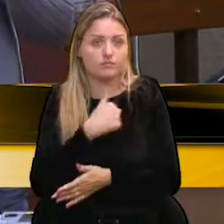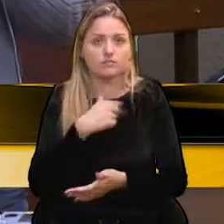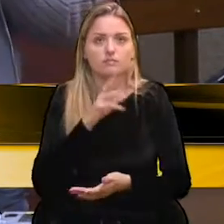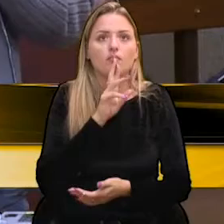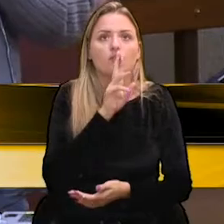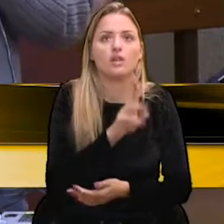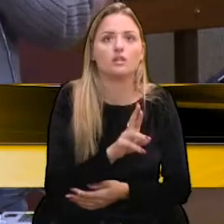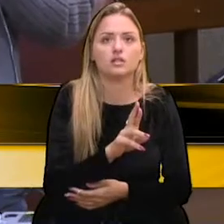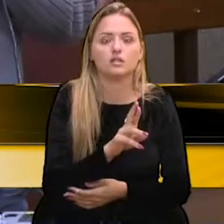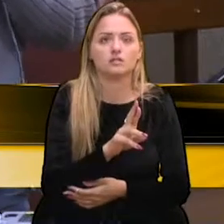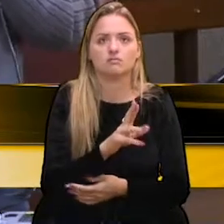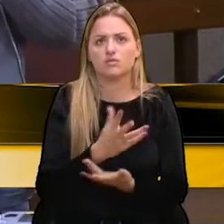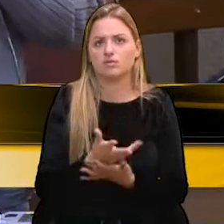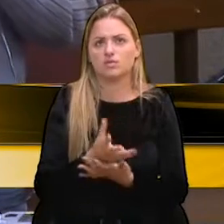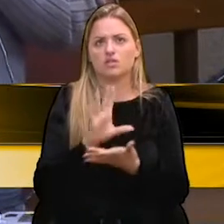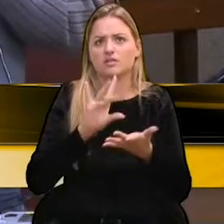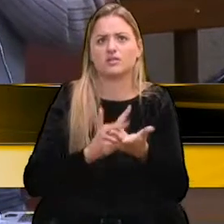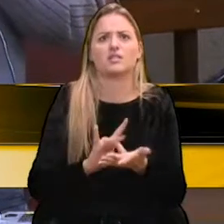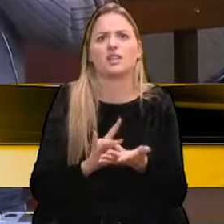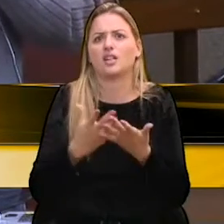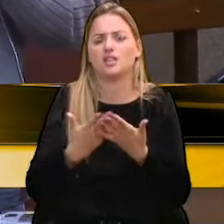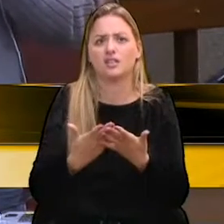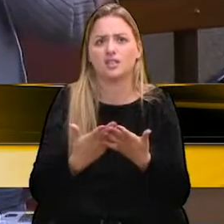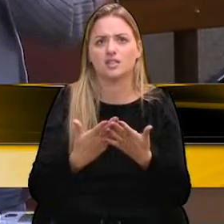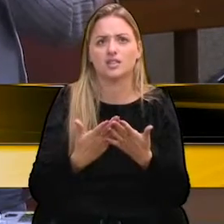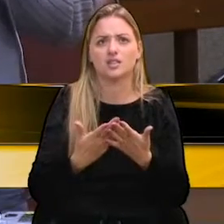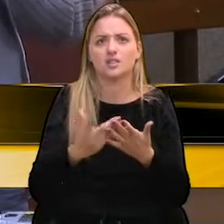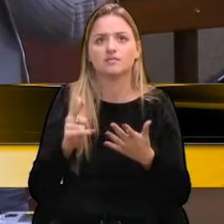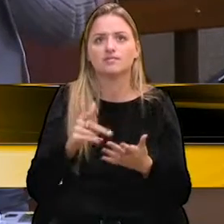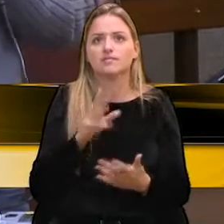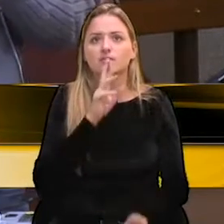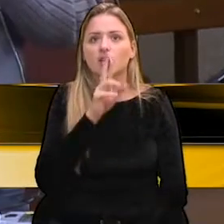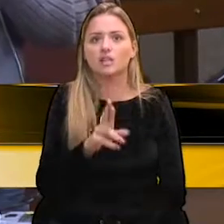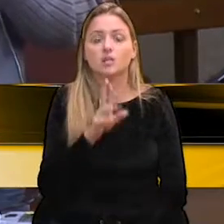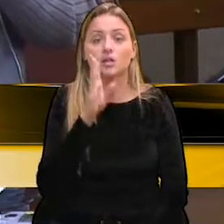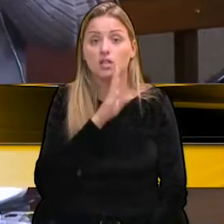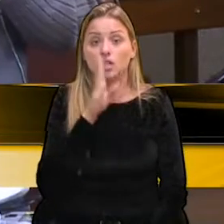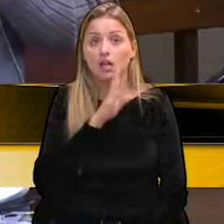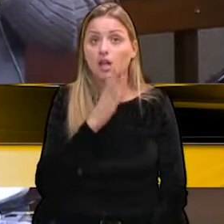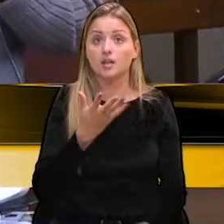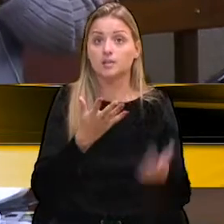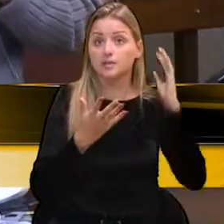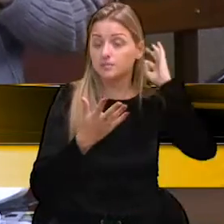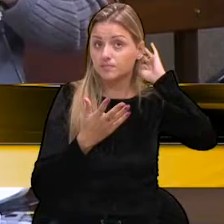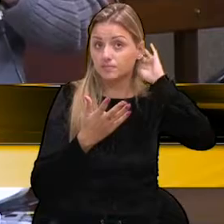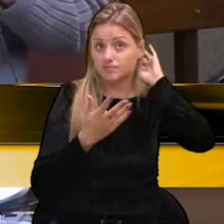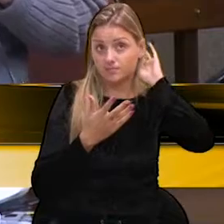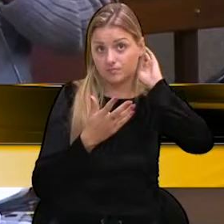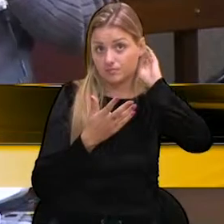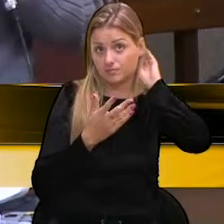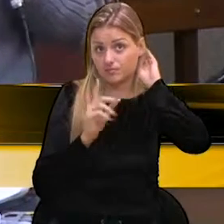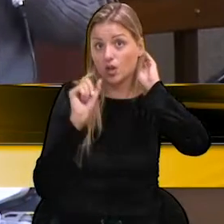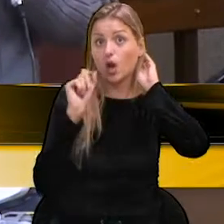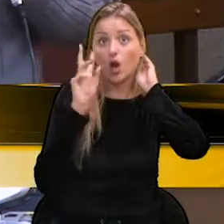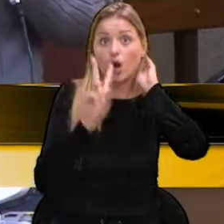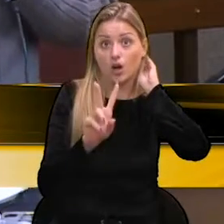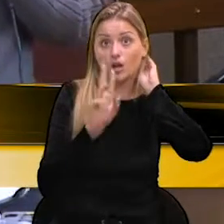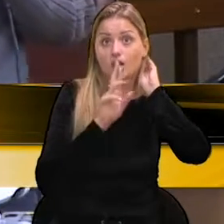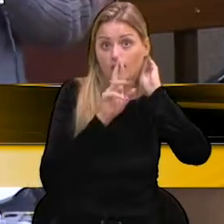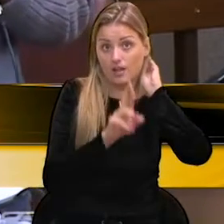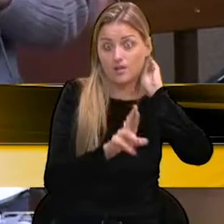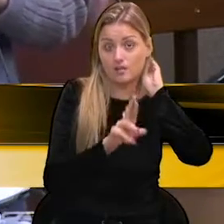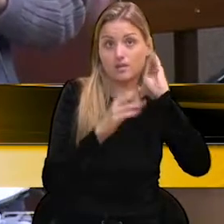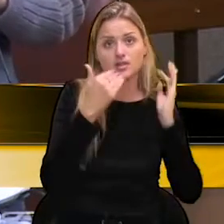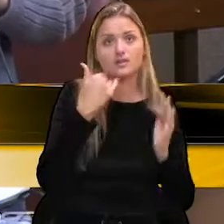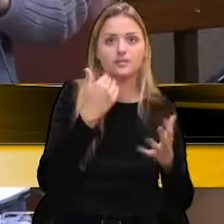mais concreta do que uma resposta pífia da Secretaria de Saúde de Meio Ambiente. Olha só a resposta,